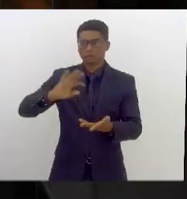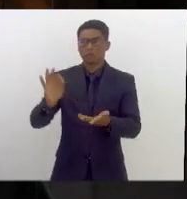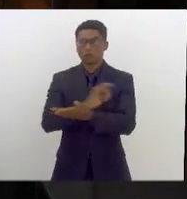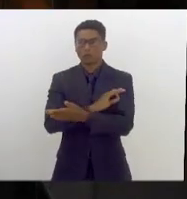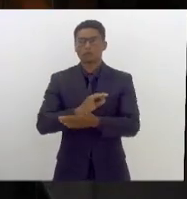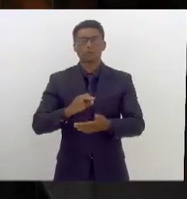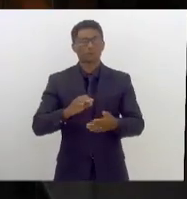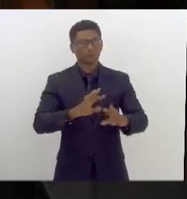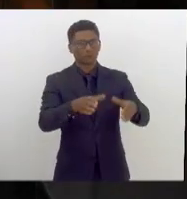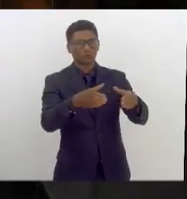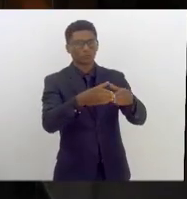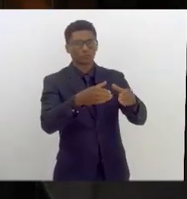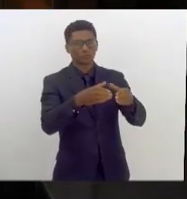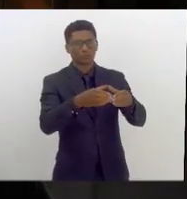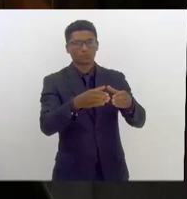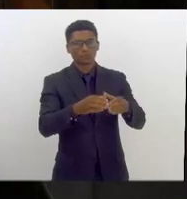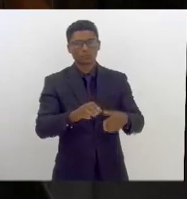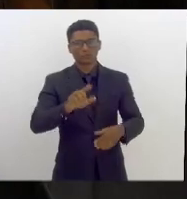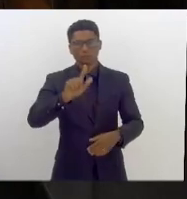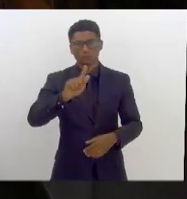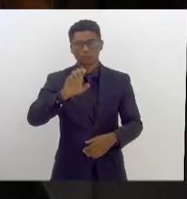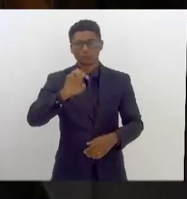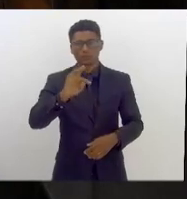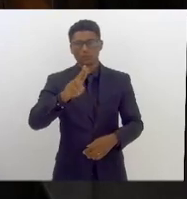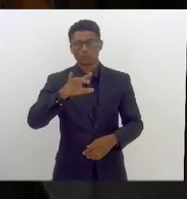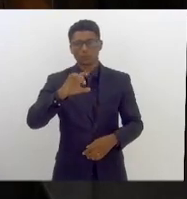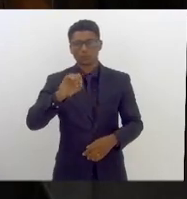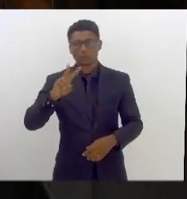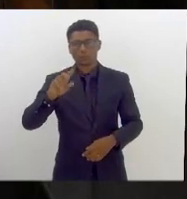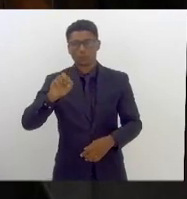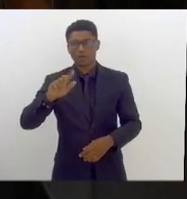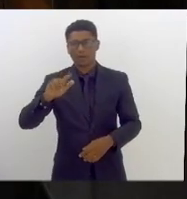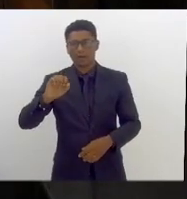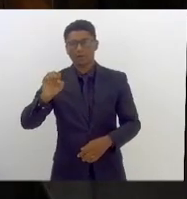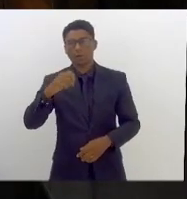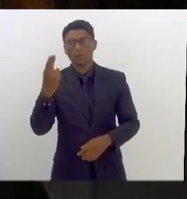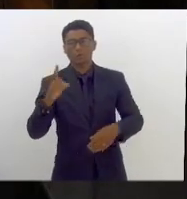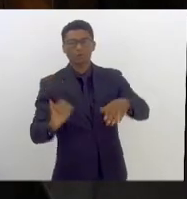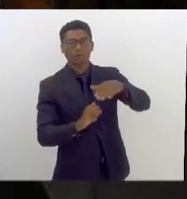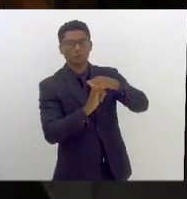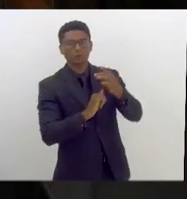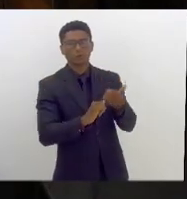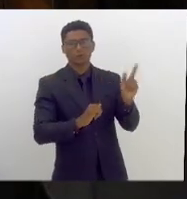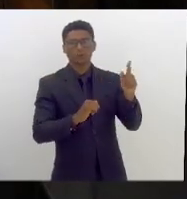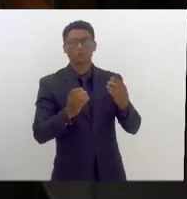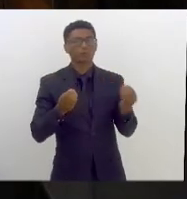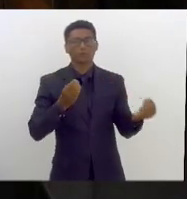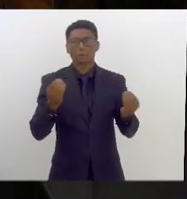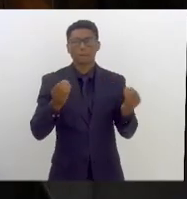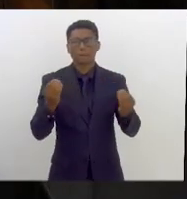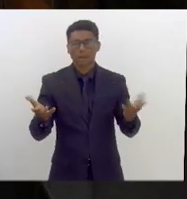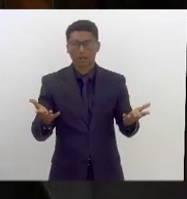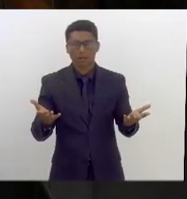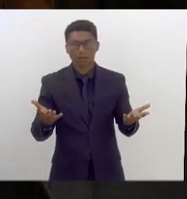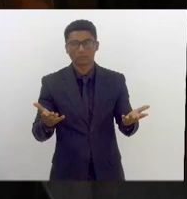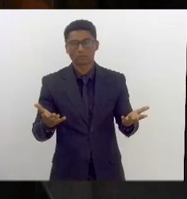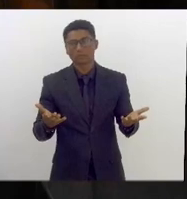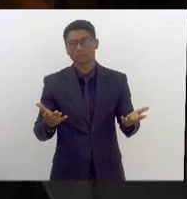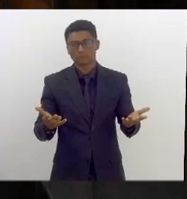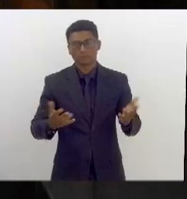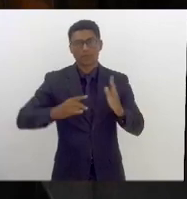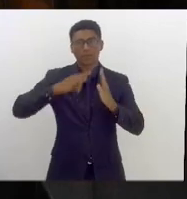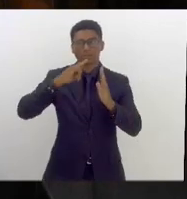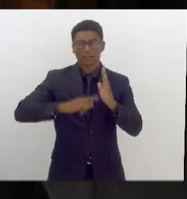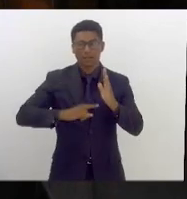Getúlio Vargas, ou, quiçá, outra instituição, para fazer uma modelagem do